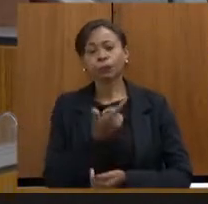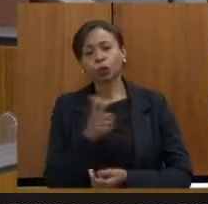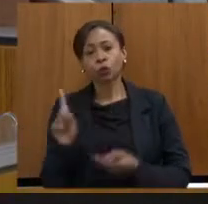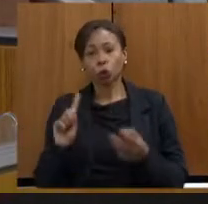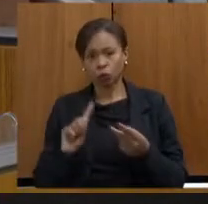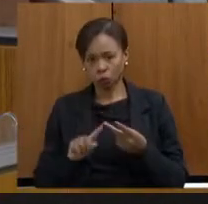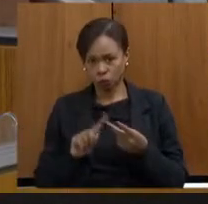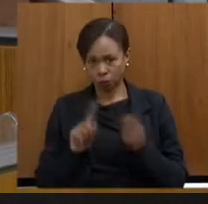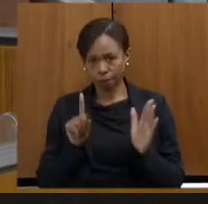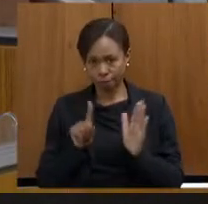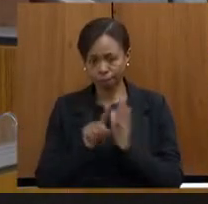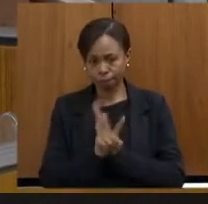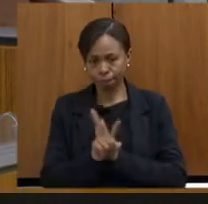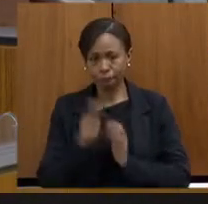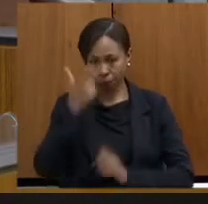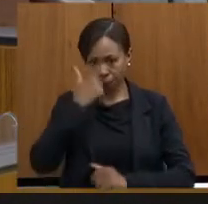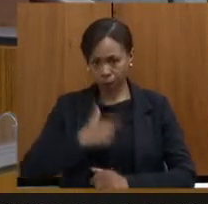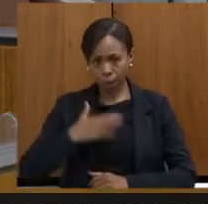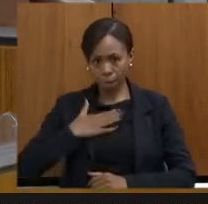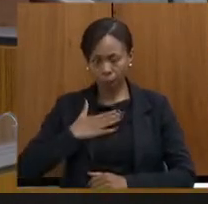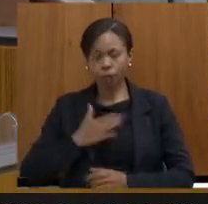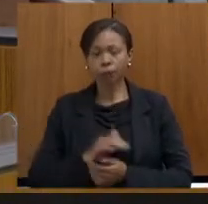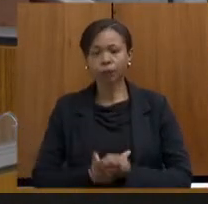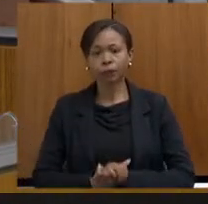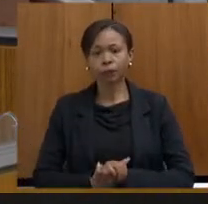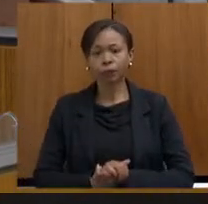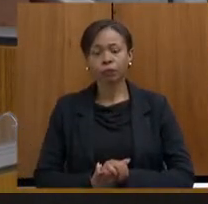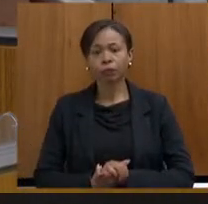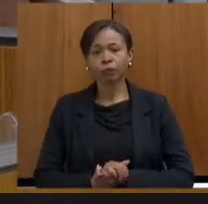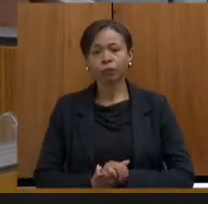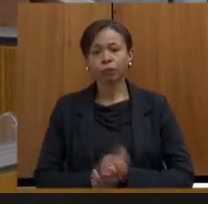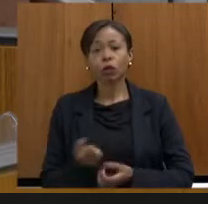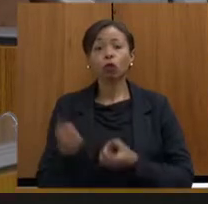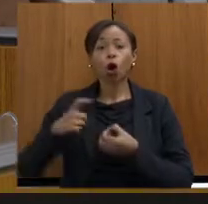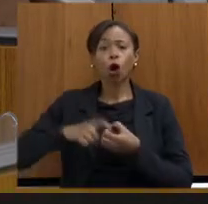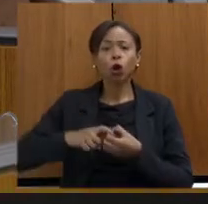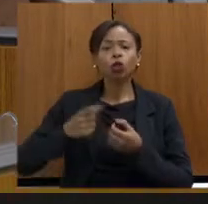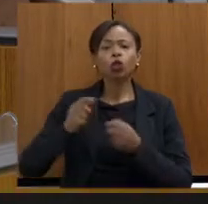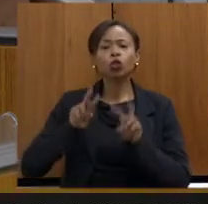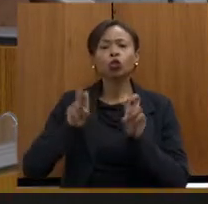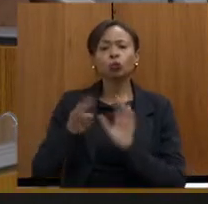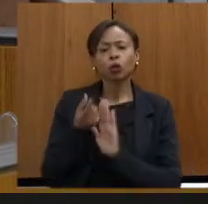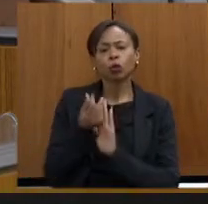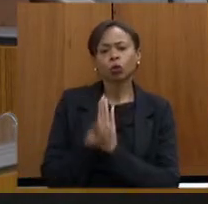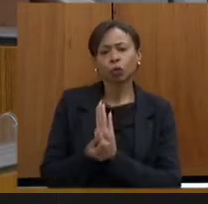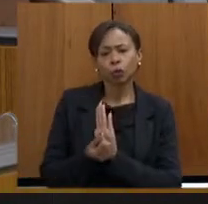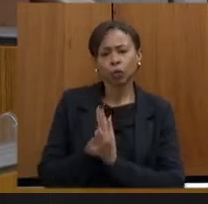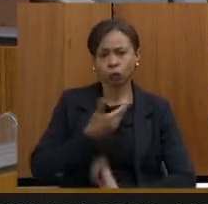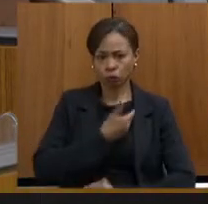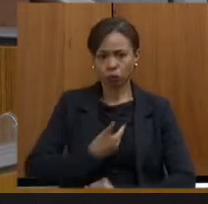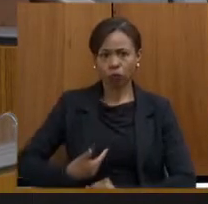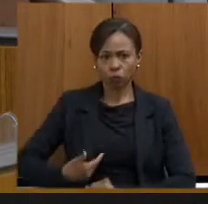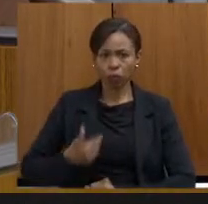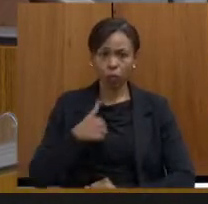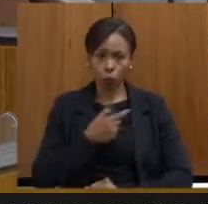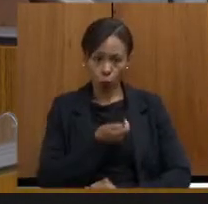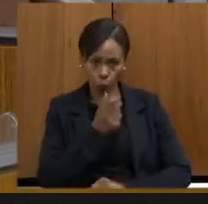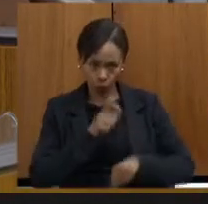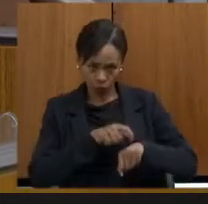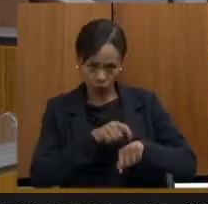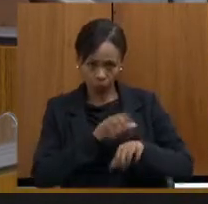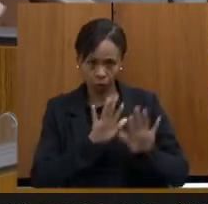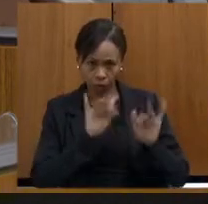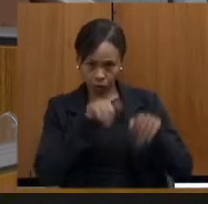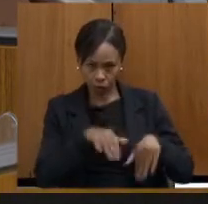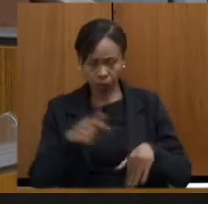pergunta, secretária, nós vamos voltar ao orçamento do Estado. Eu estou concluindo, presidenta, estou